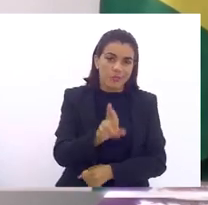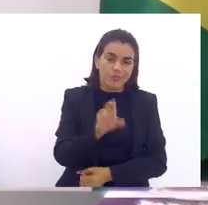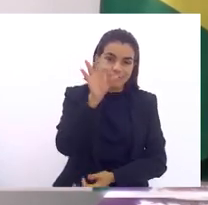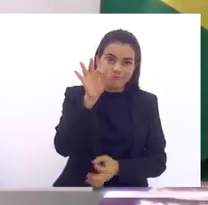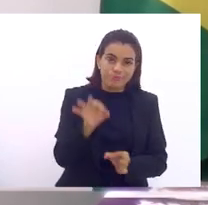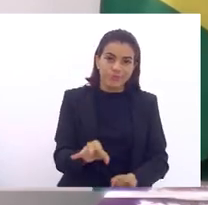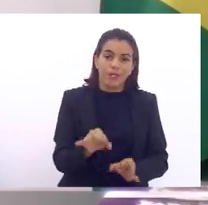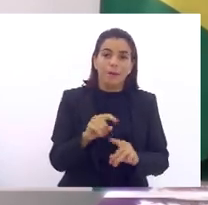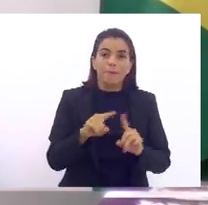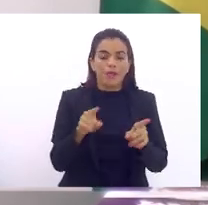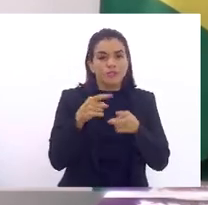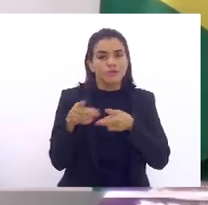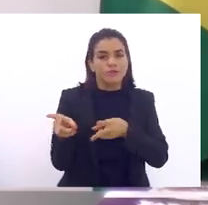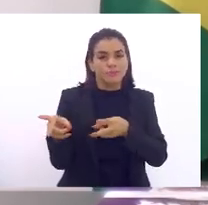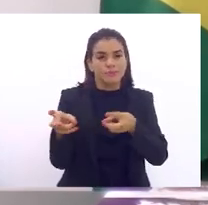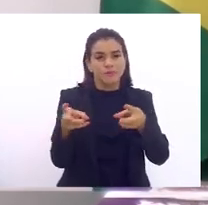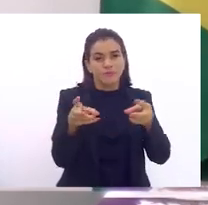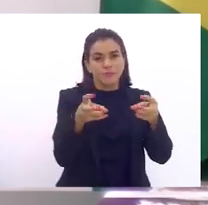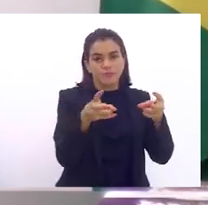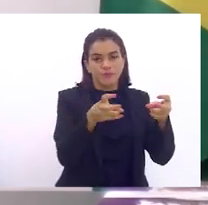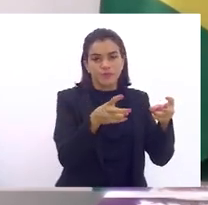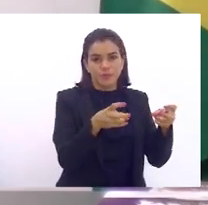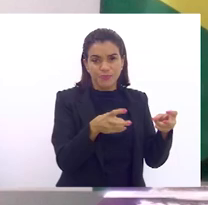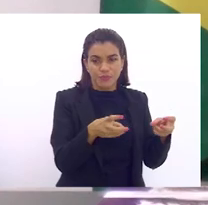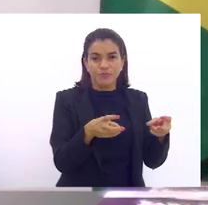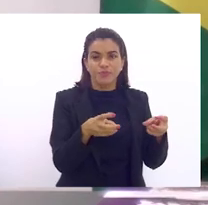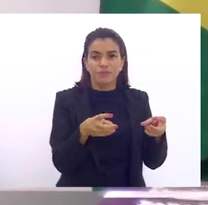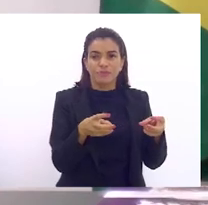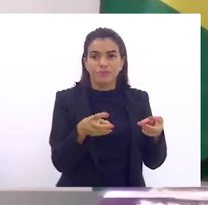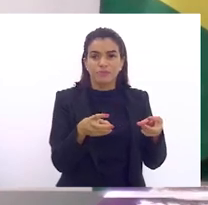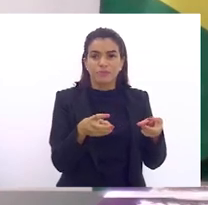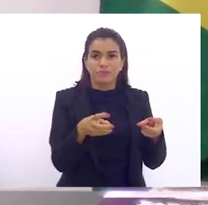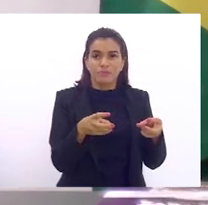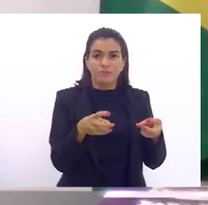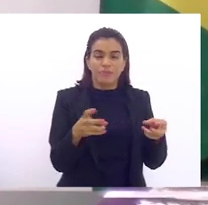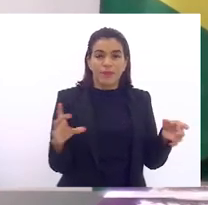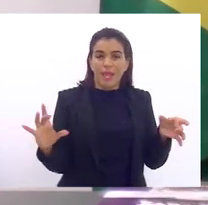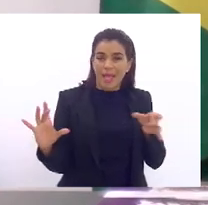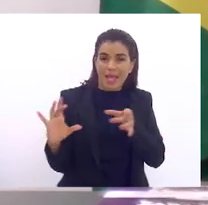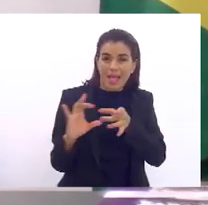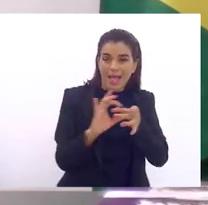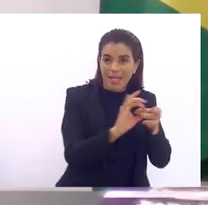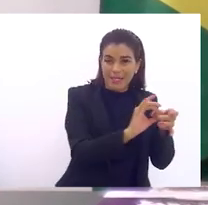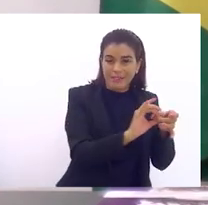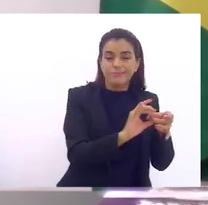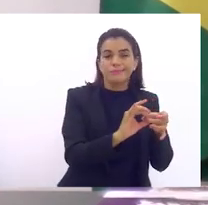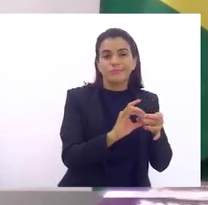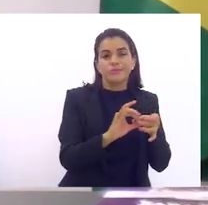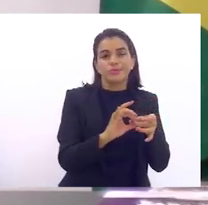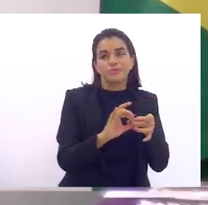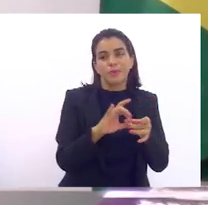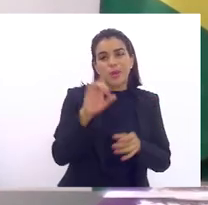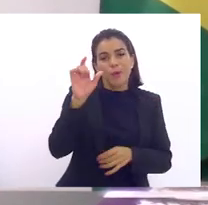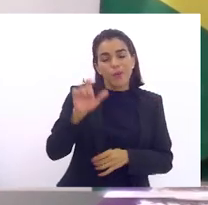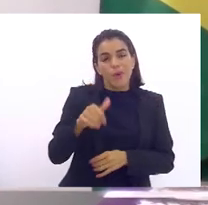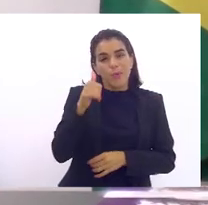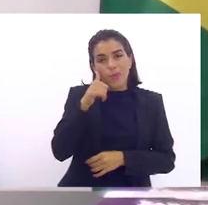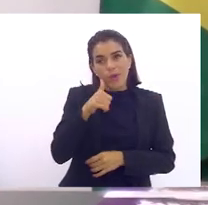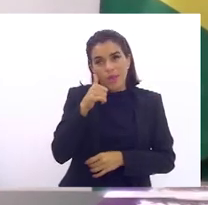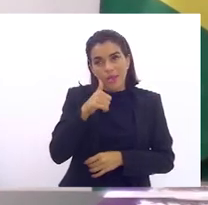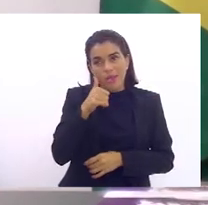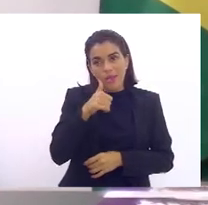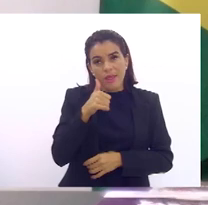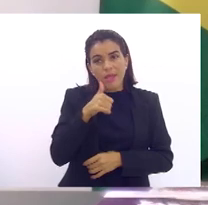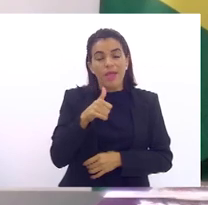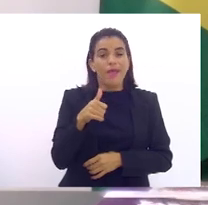visto que eh o a rede de apoio para uma mulher ela é